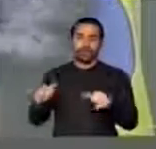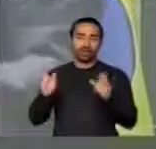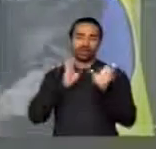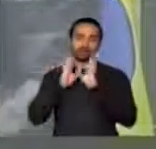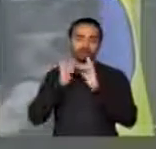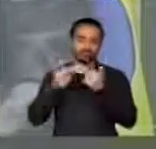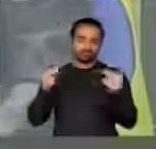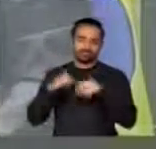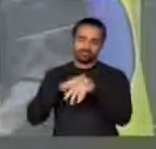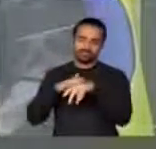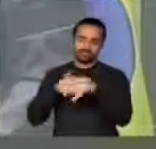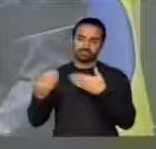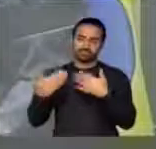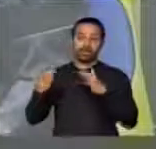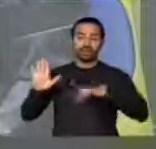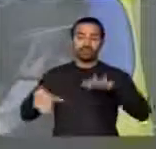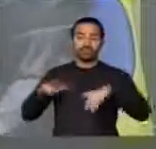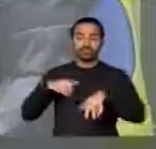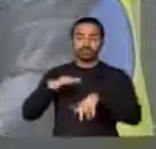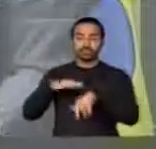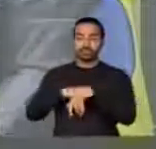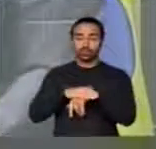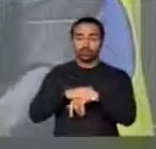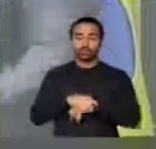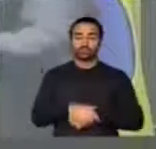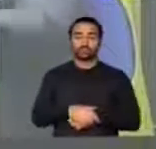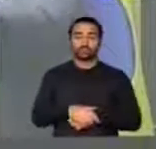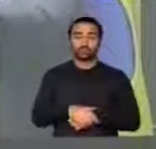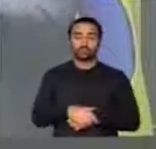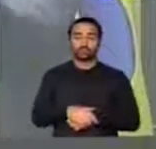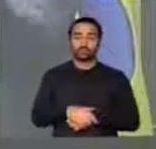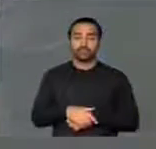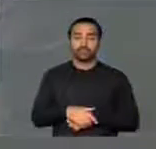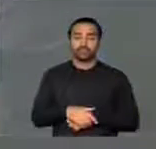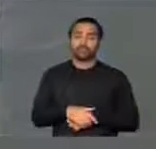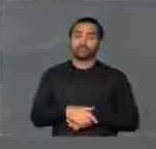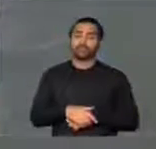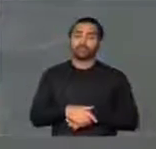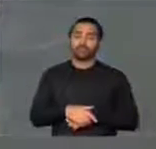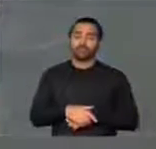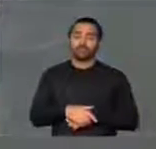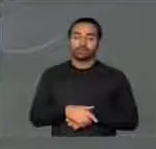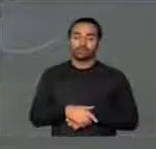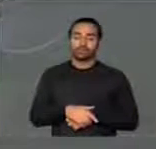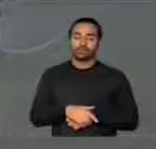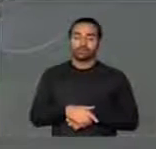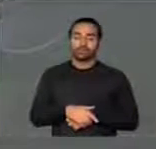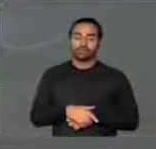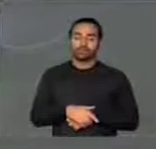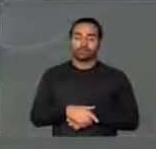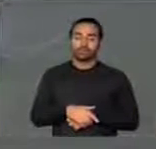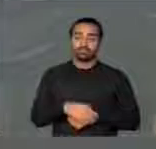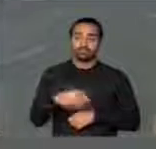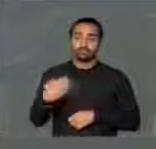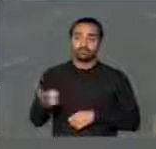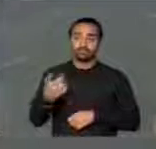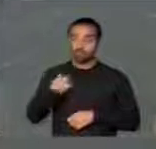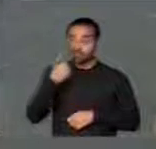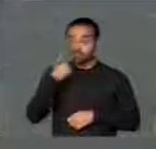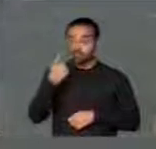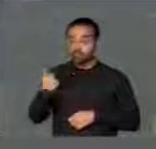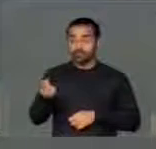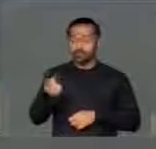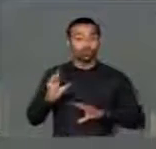costuma fazer muitas vezes à noite, Cristóvão, e lá me defrontava com aquela imensa rejeição